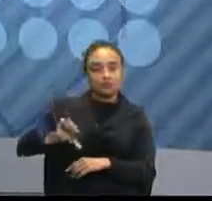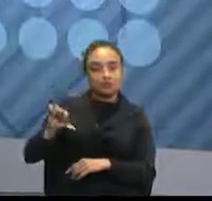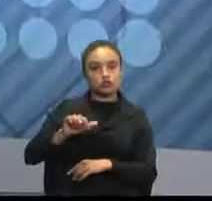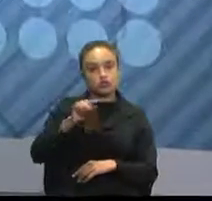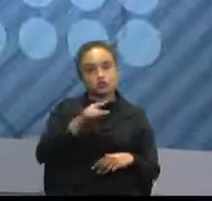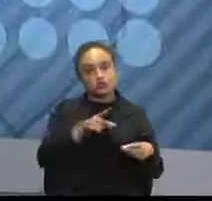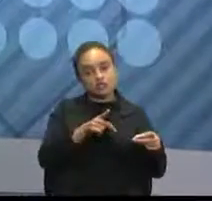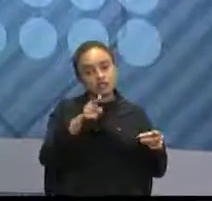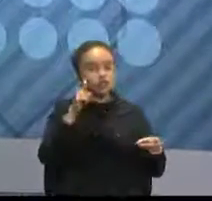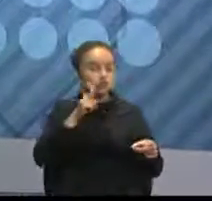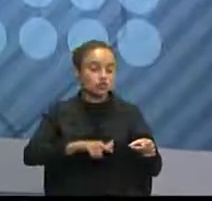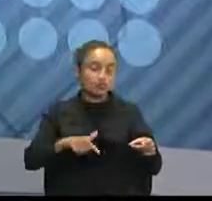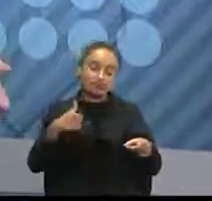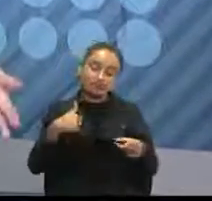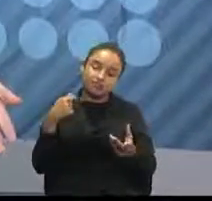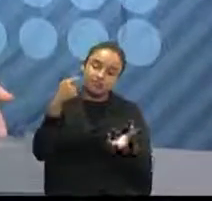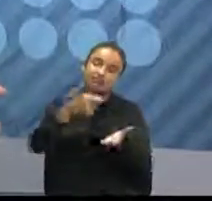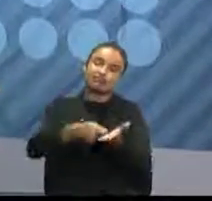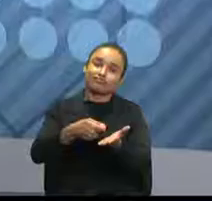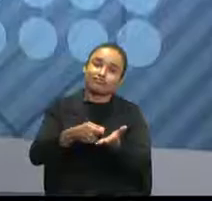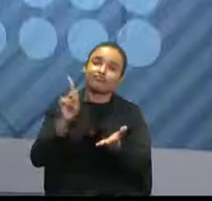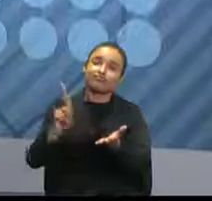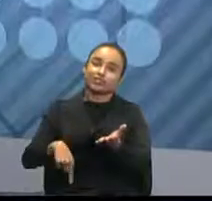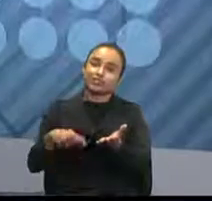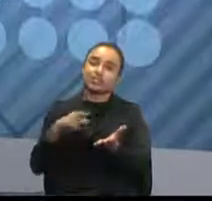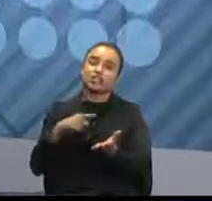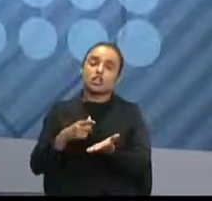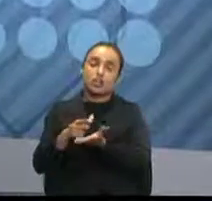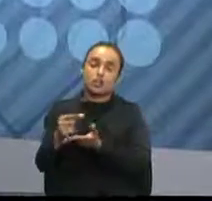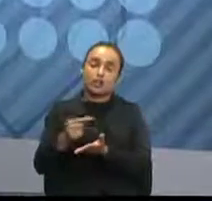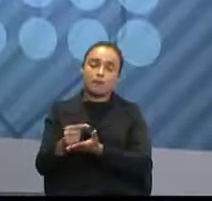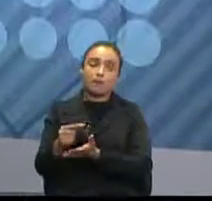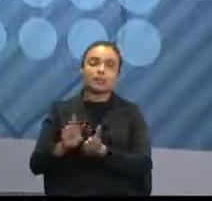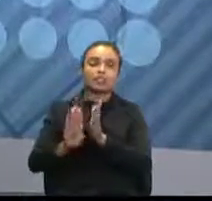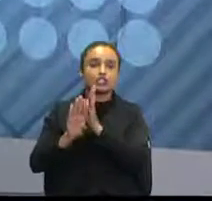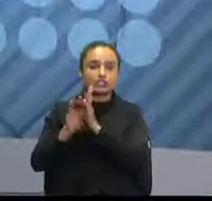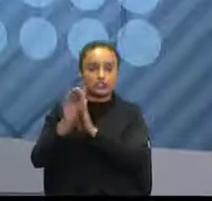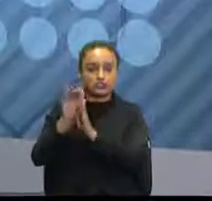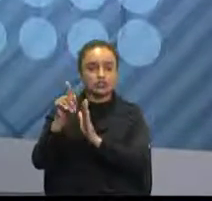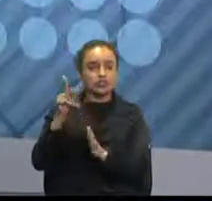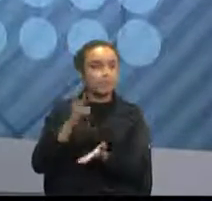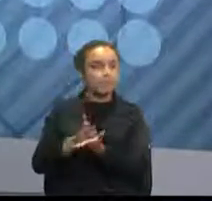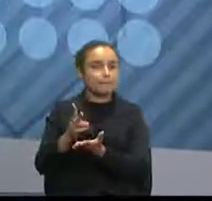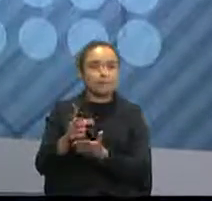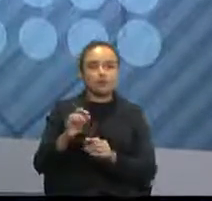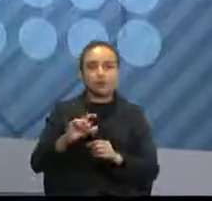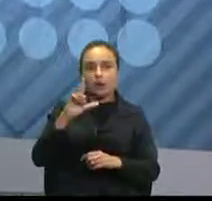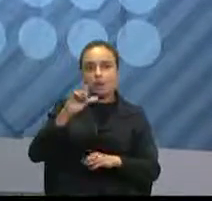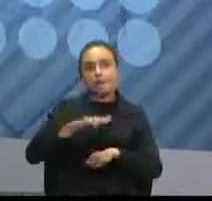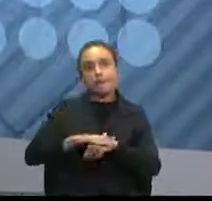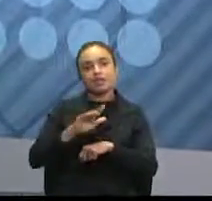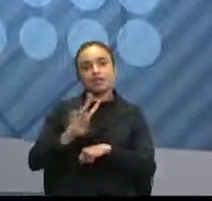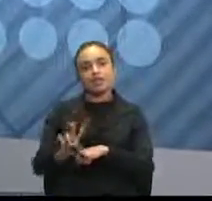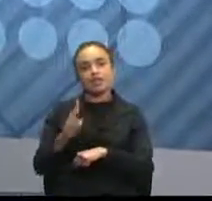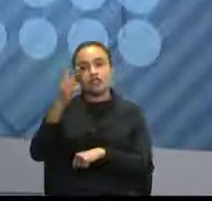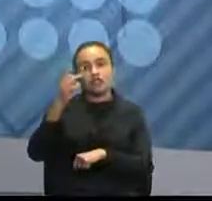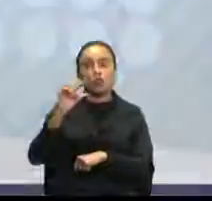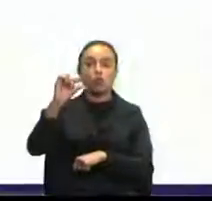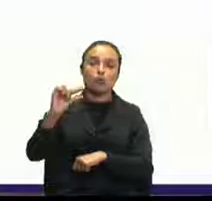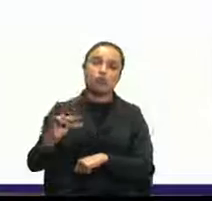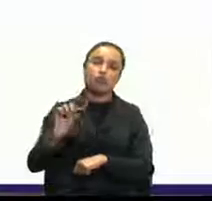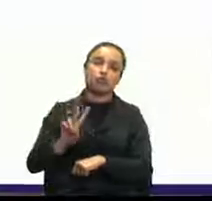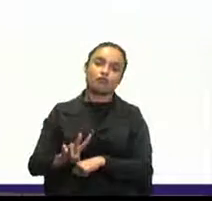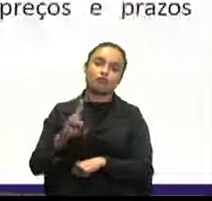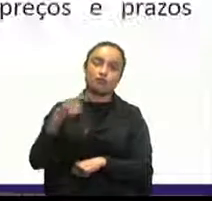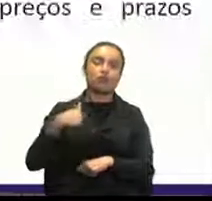mas eu sou obrigado a comprar mesmo ela tendo valendo menos mercado a termo é obrigatório eu realizar a compra tudo bem vou